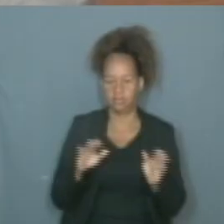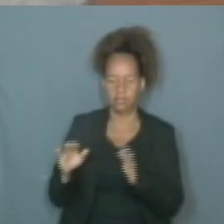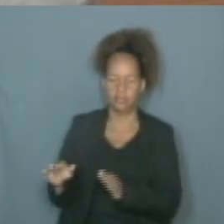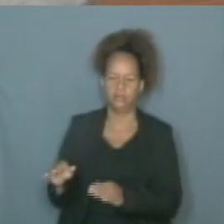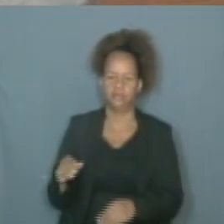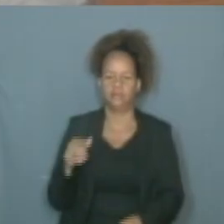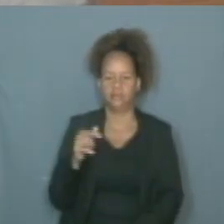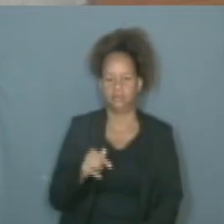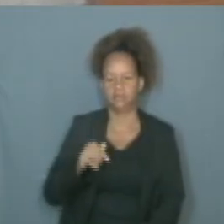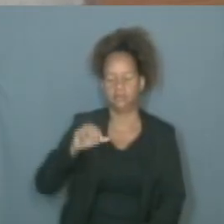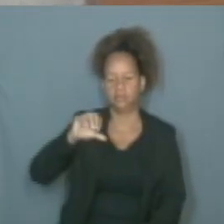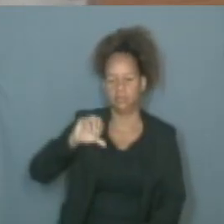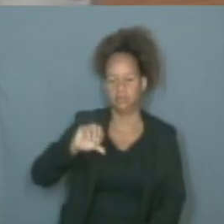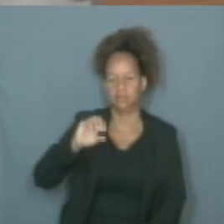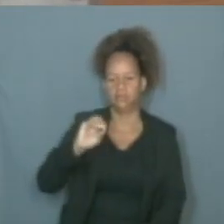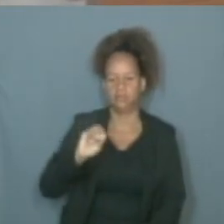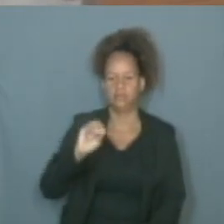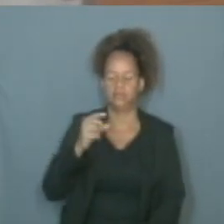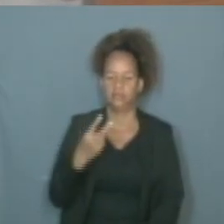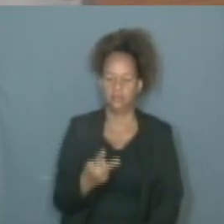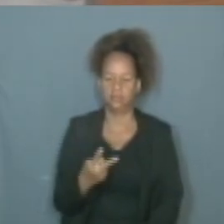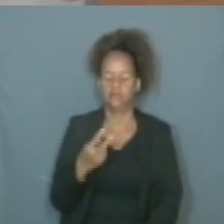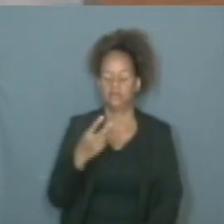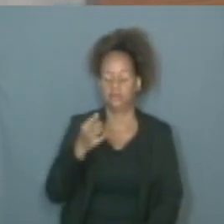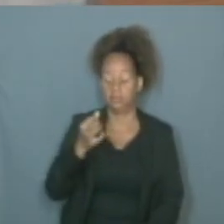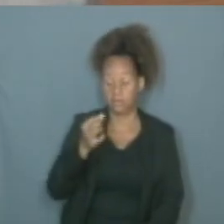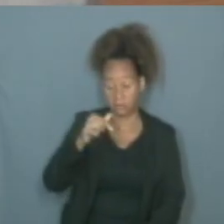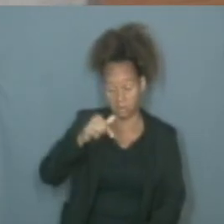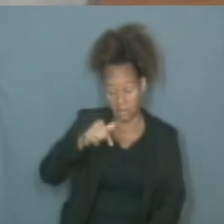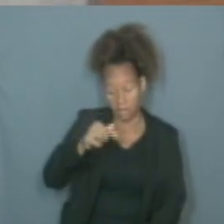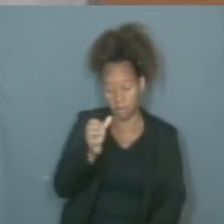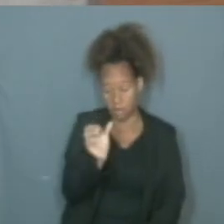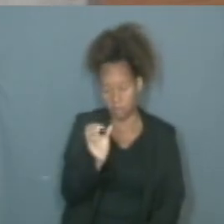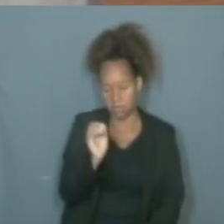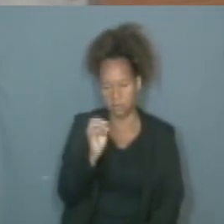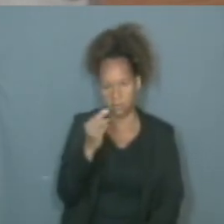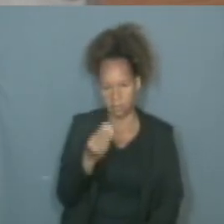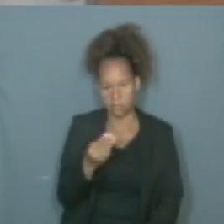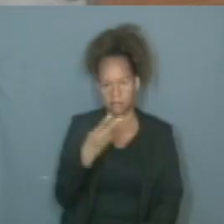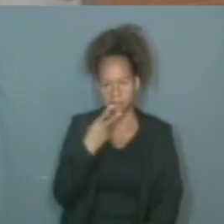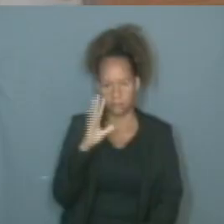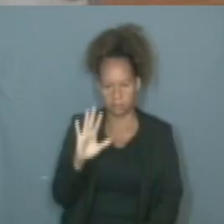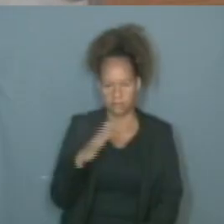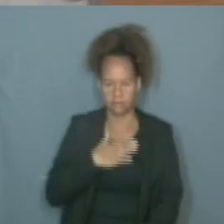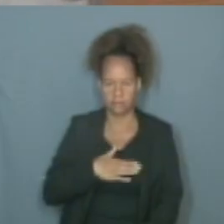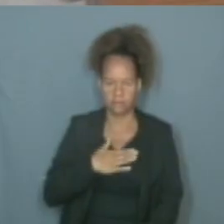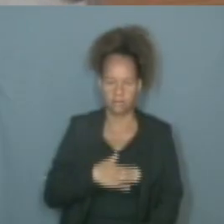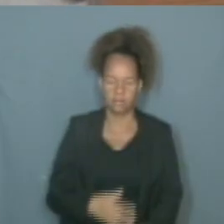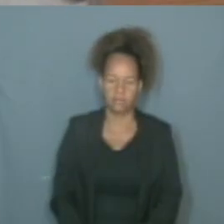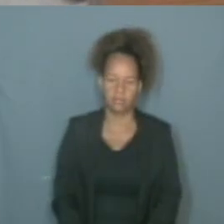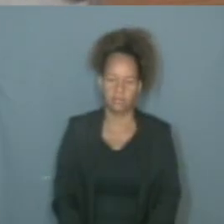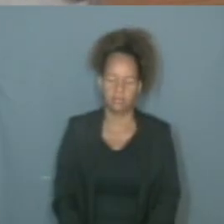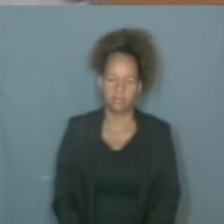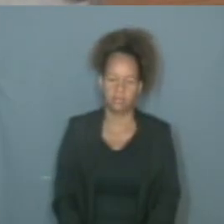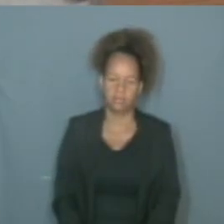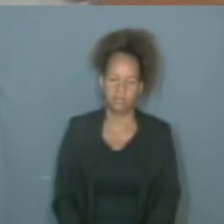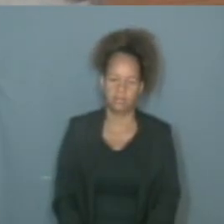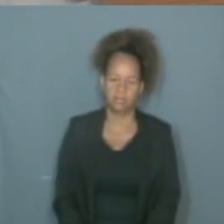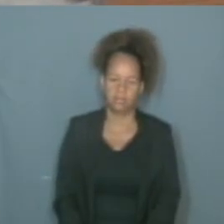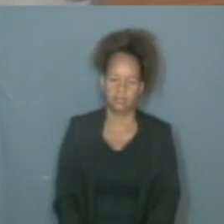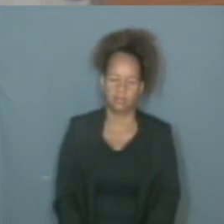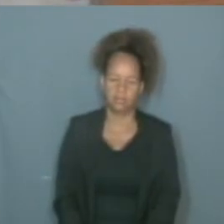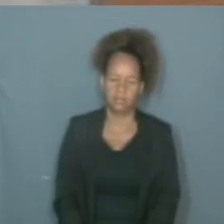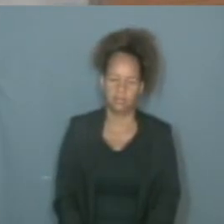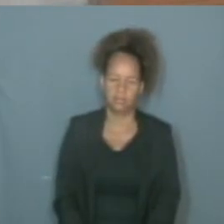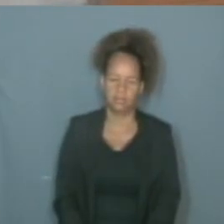envolve os 7902 e 7903. Só vou passar um tempinho aqui para poder correr aqui a nossa ficha. Vamos